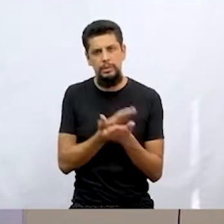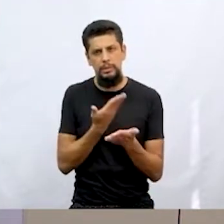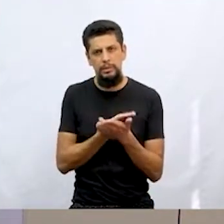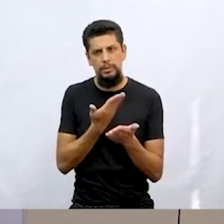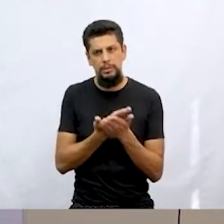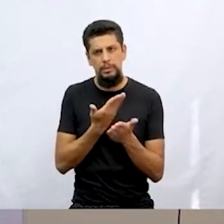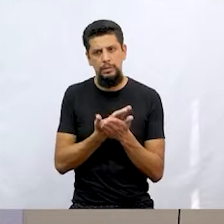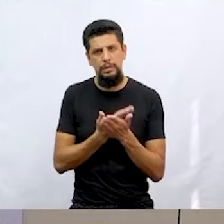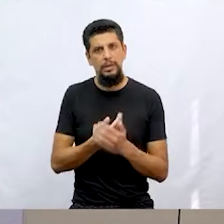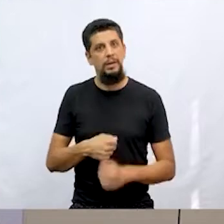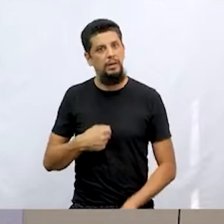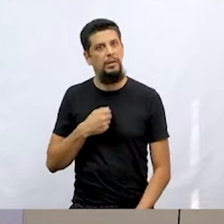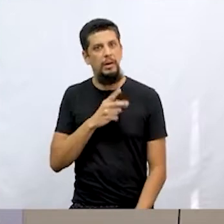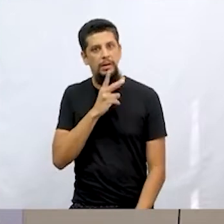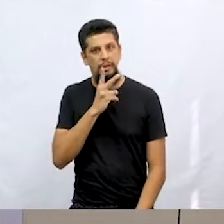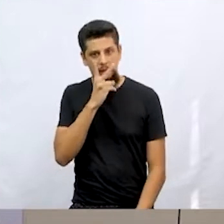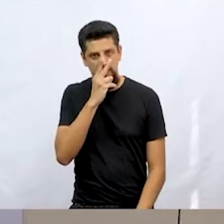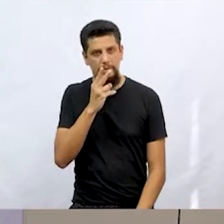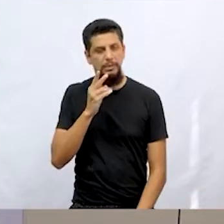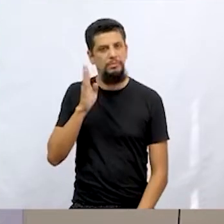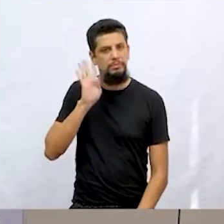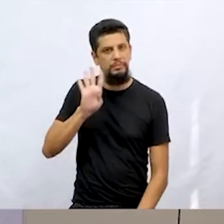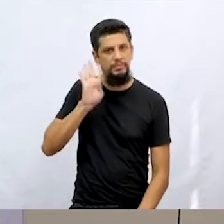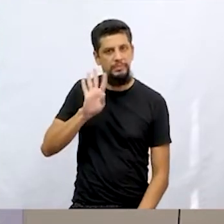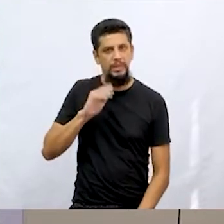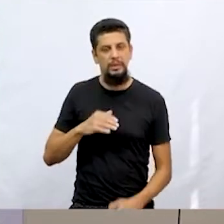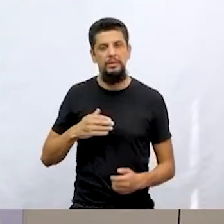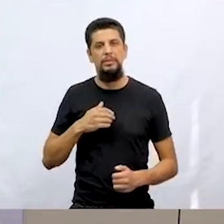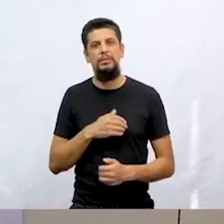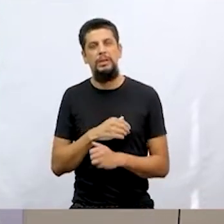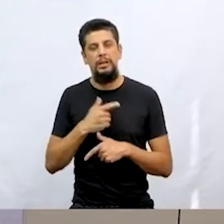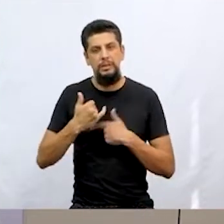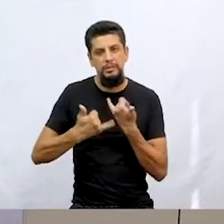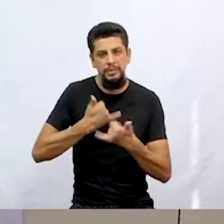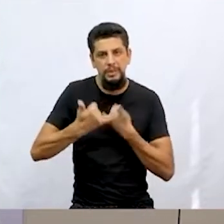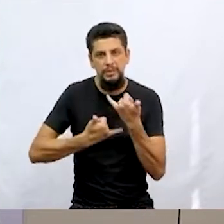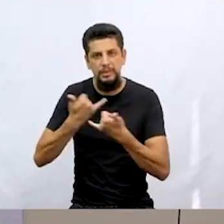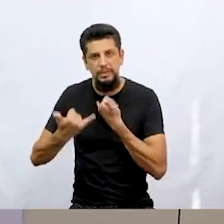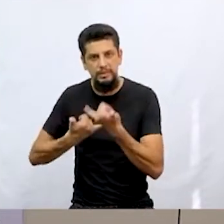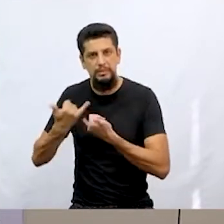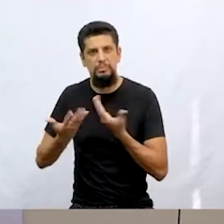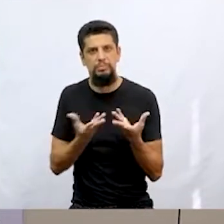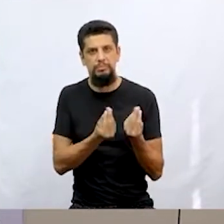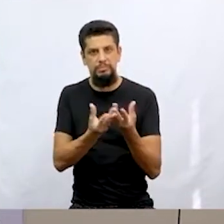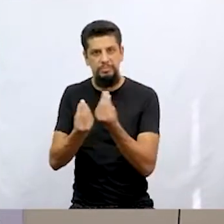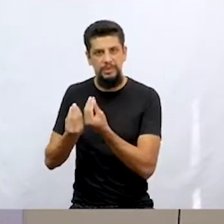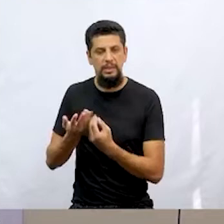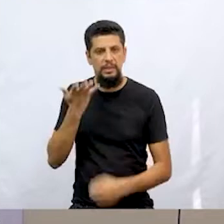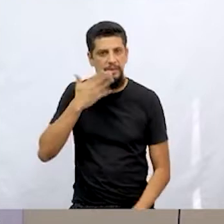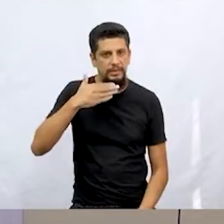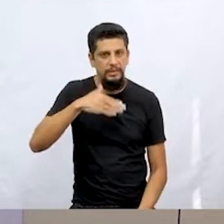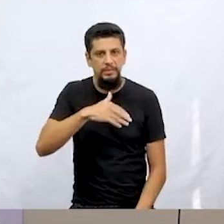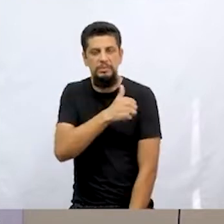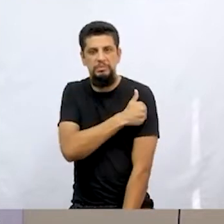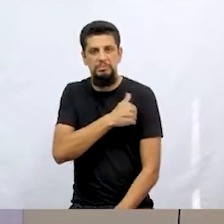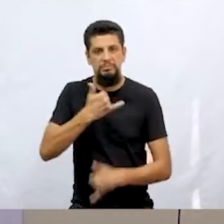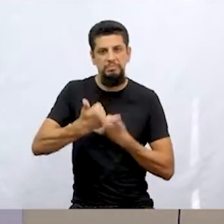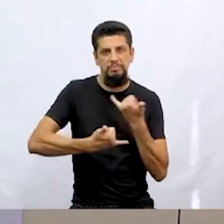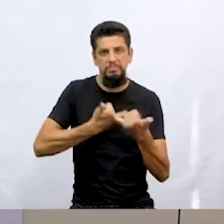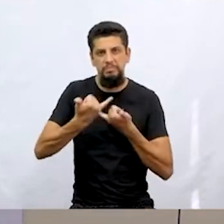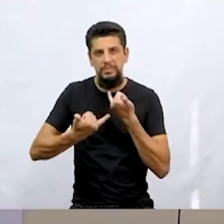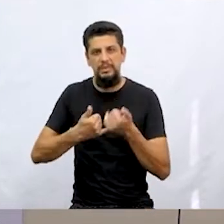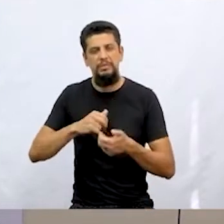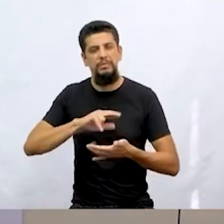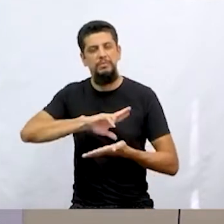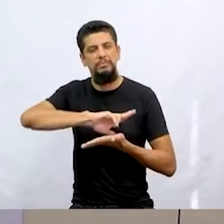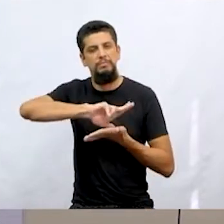né? Verdade. Nossa, me diverti muito nas férias. A gente se diverte muito, verdade, né? A gente brinca bastante nas férias, né? As crianças devem ter brincado bastante.